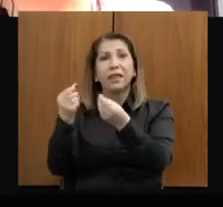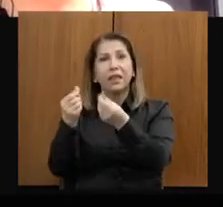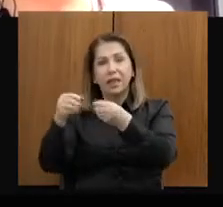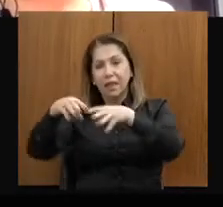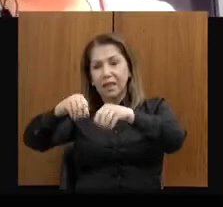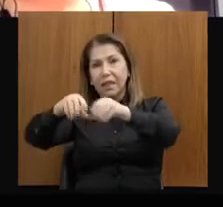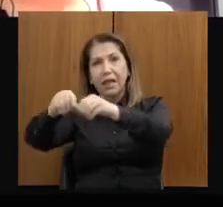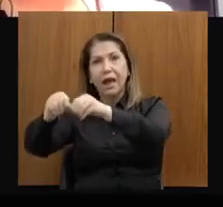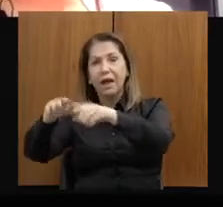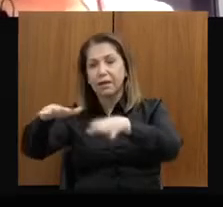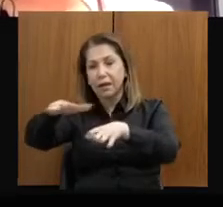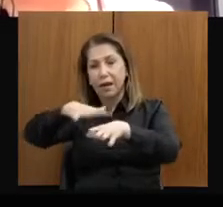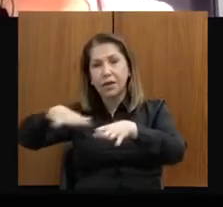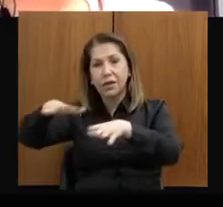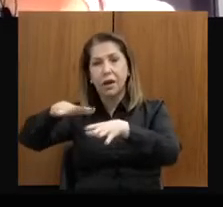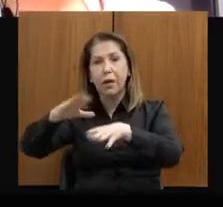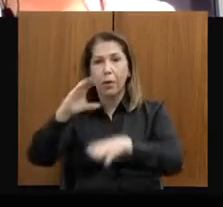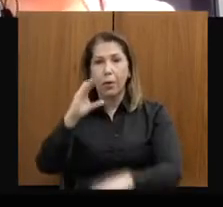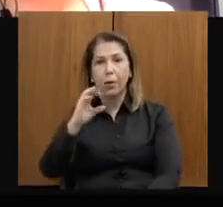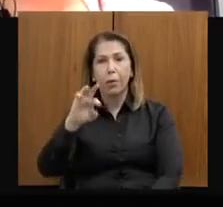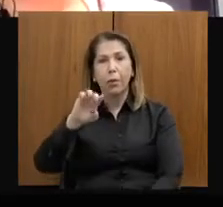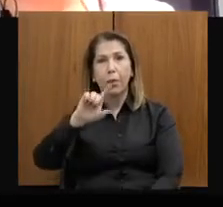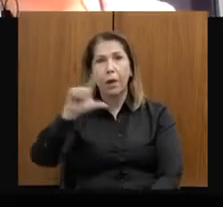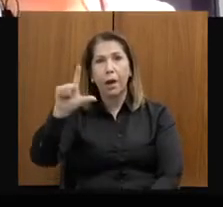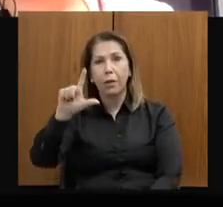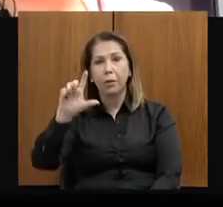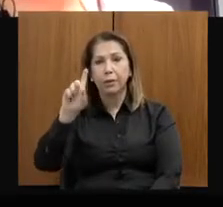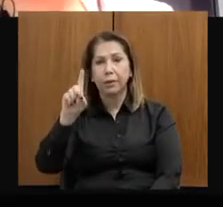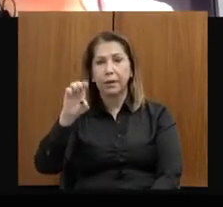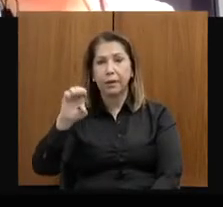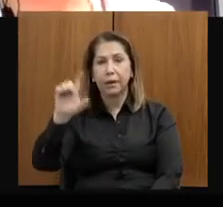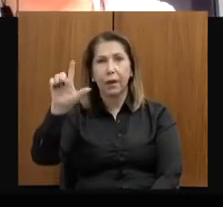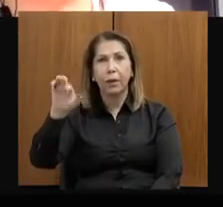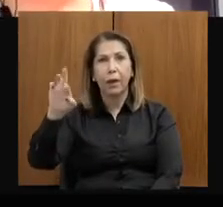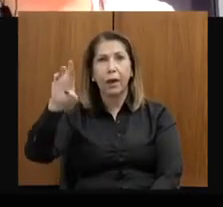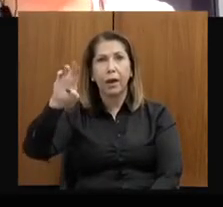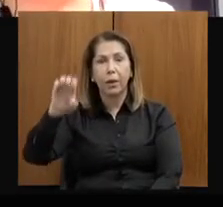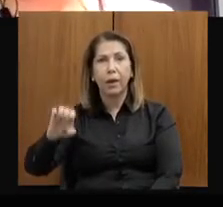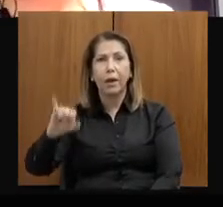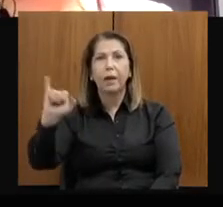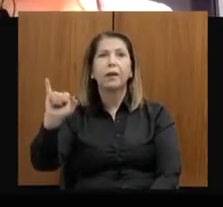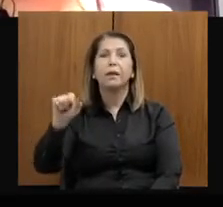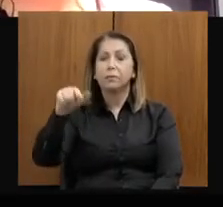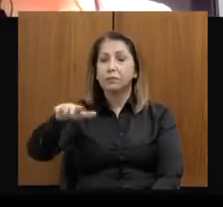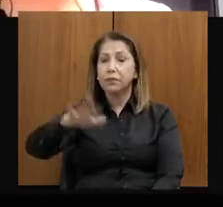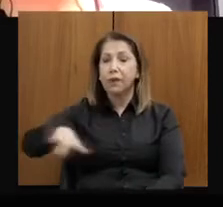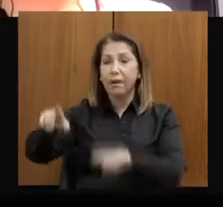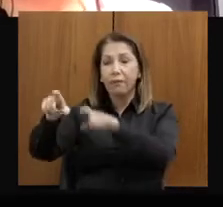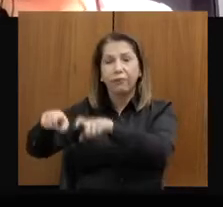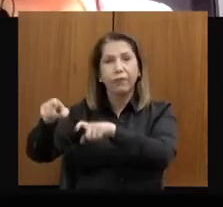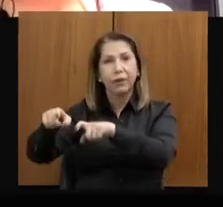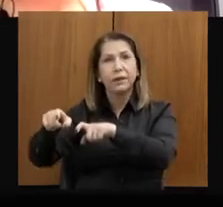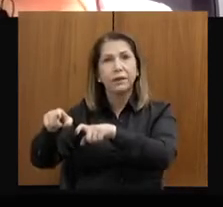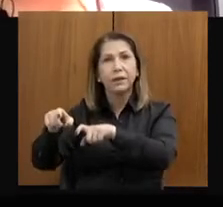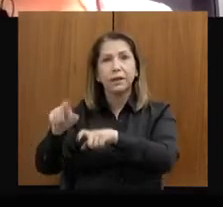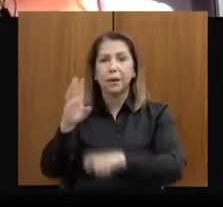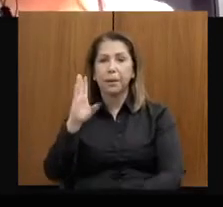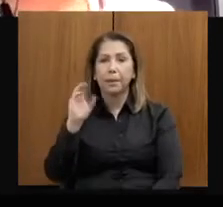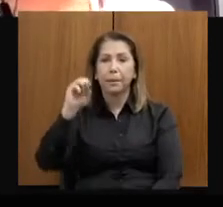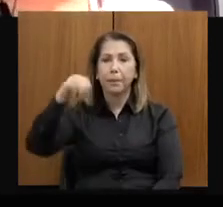no Curral Del Rei e desde 1831 na fazenda chamada Bonsucesso